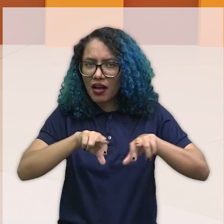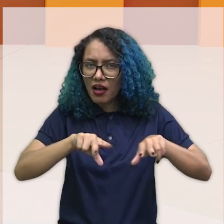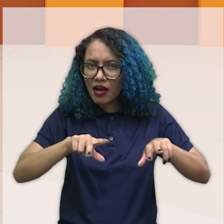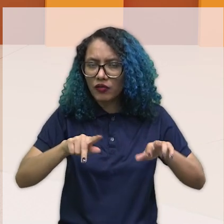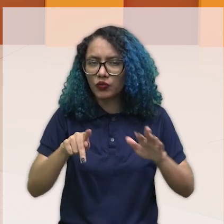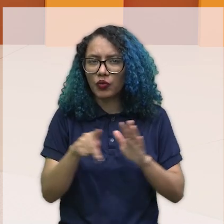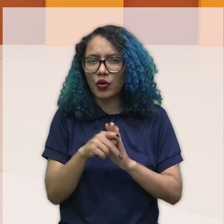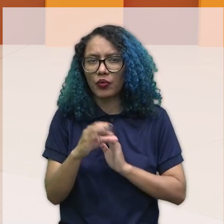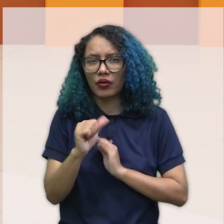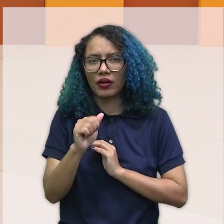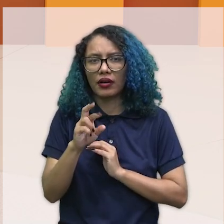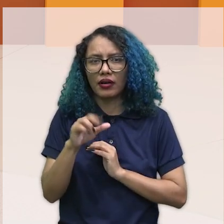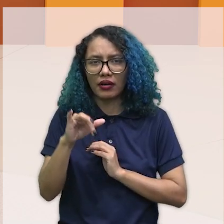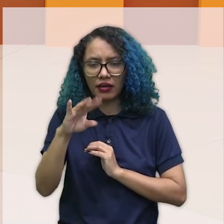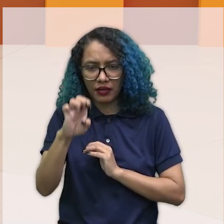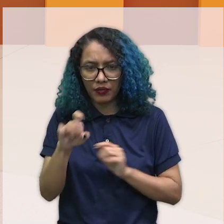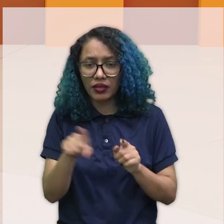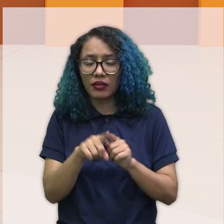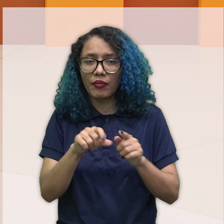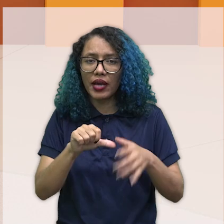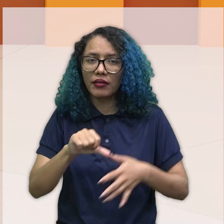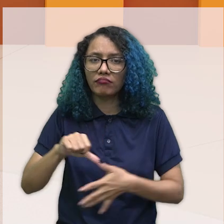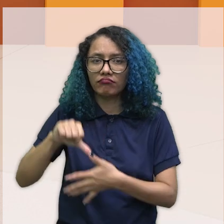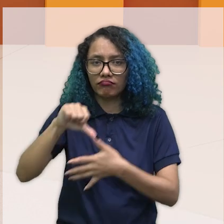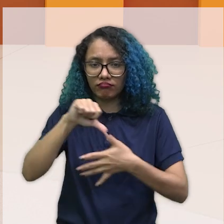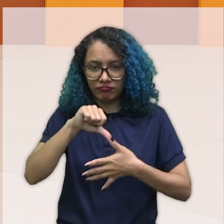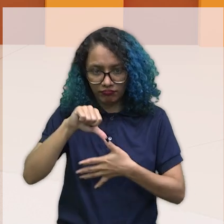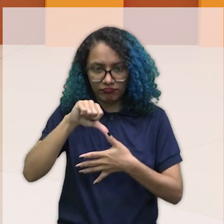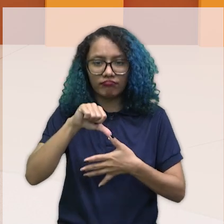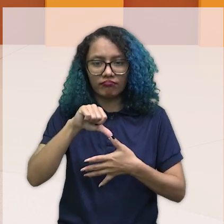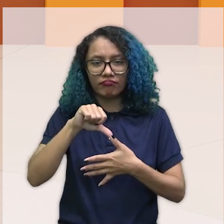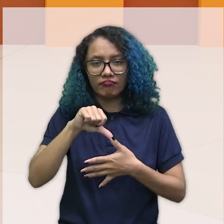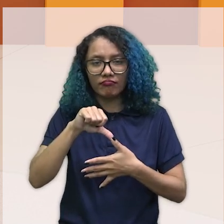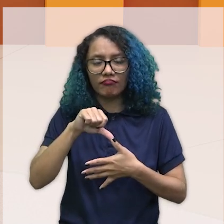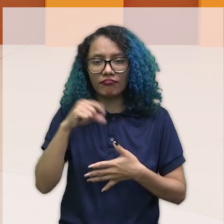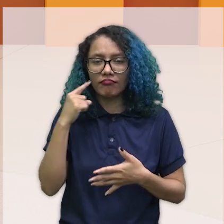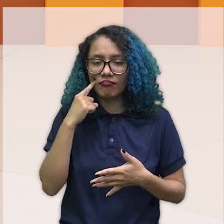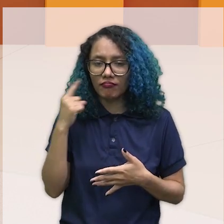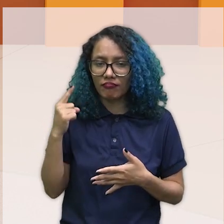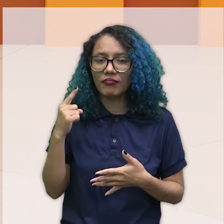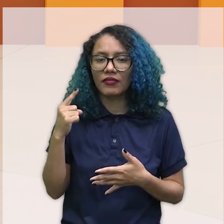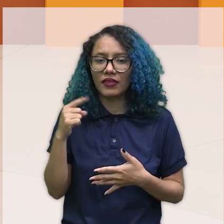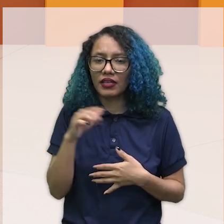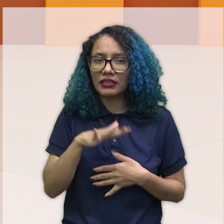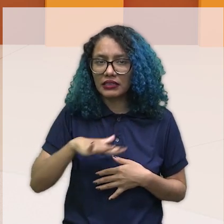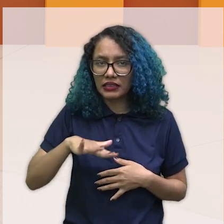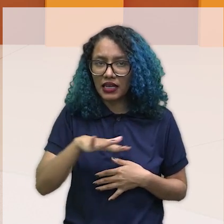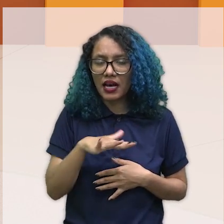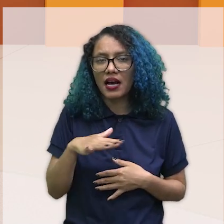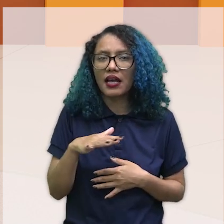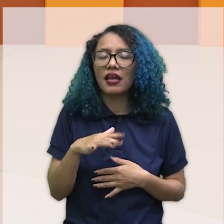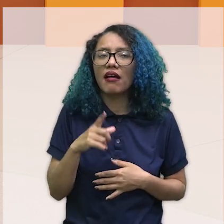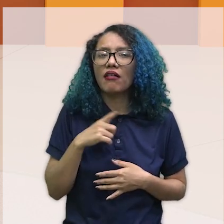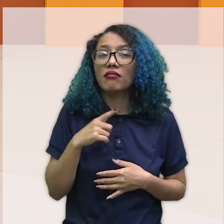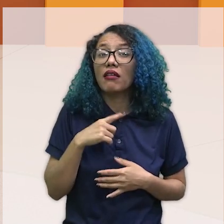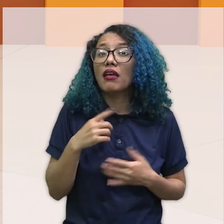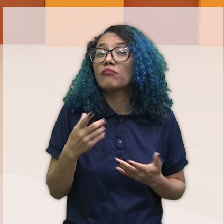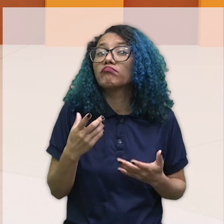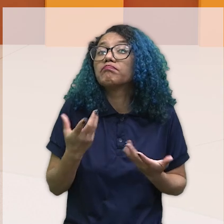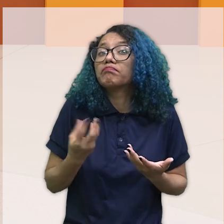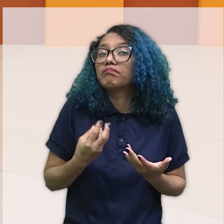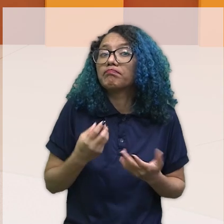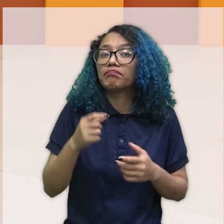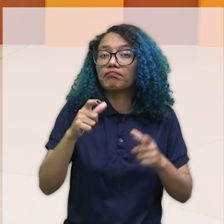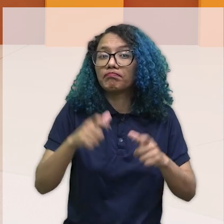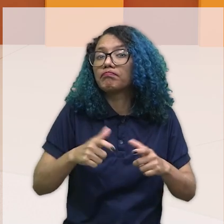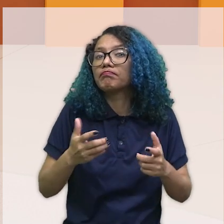ali o Panamá, e a América do Sul, que é justamente nessa região do continente americano, onde está localizado